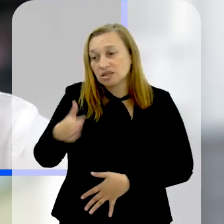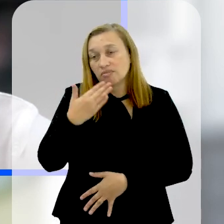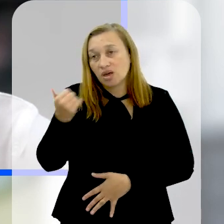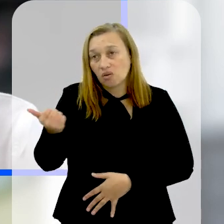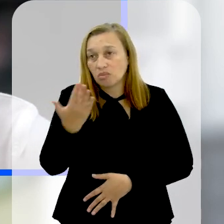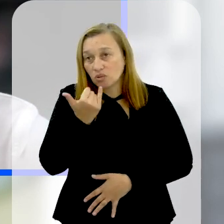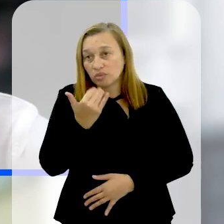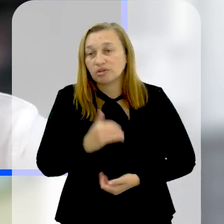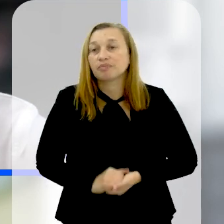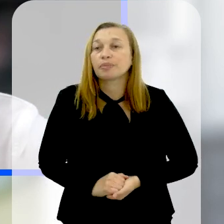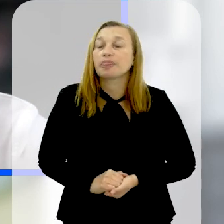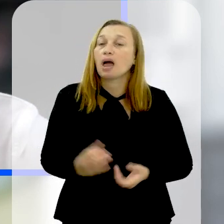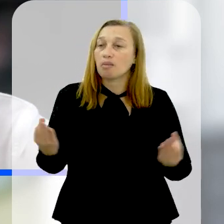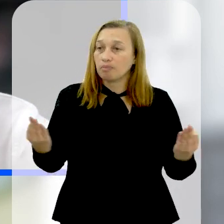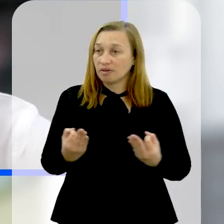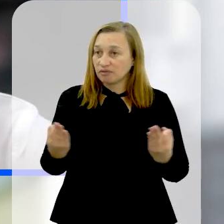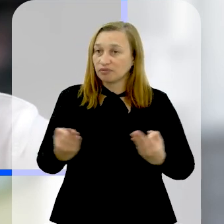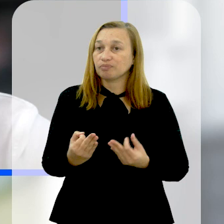né?